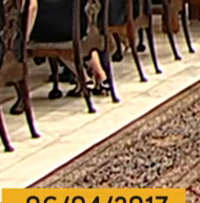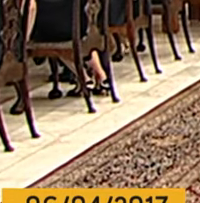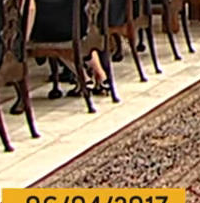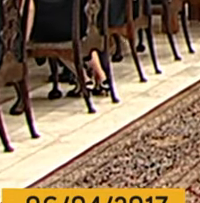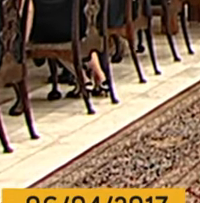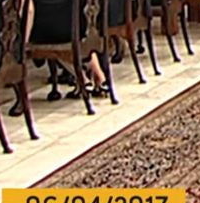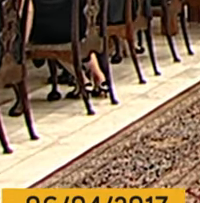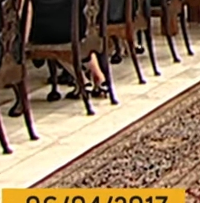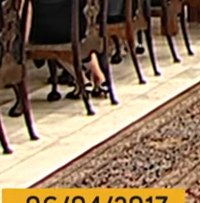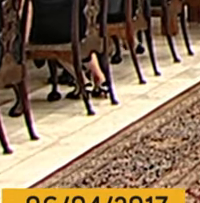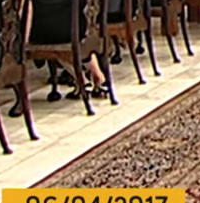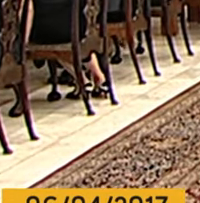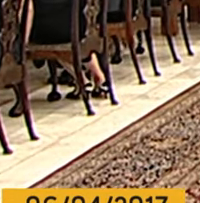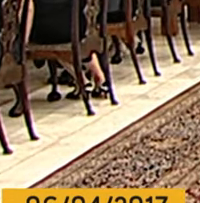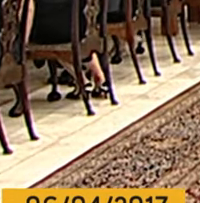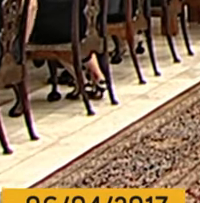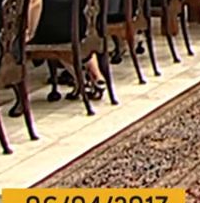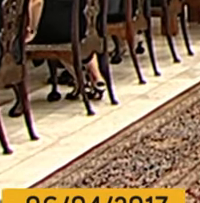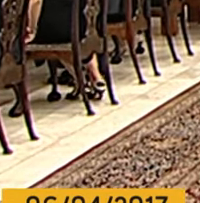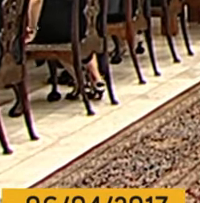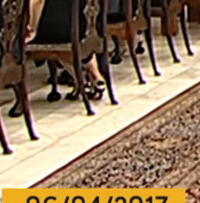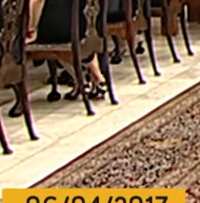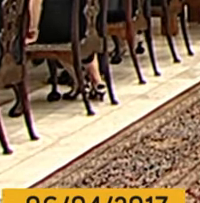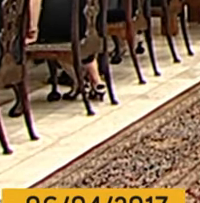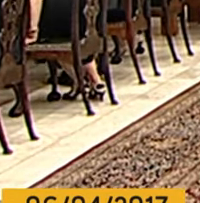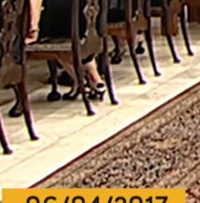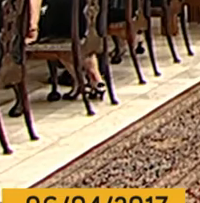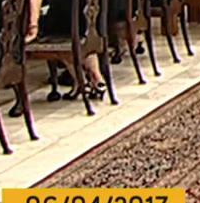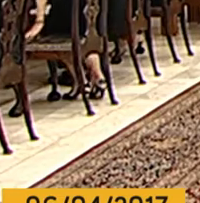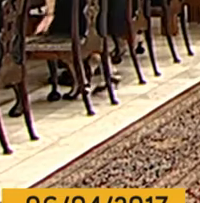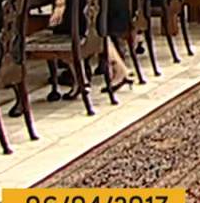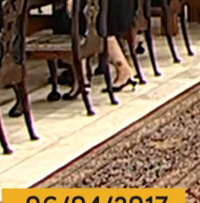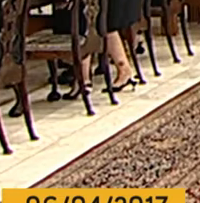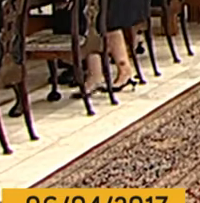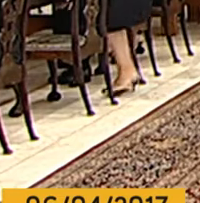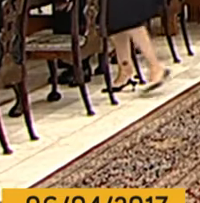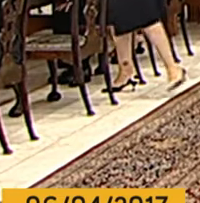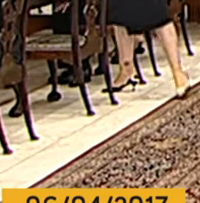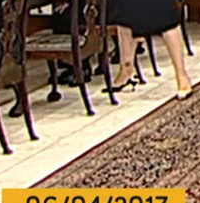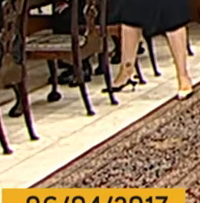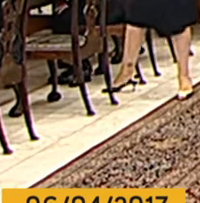O rei da Suécia falou em discurso